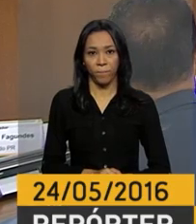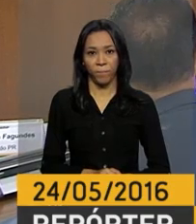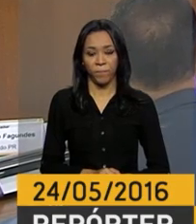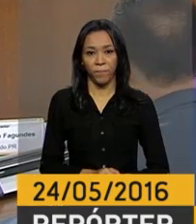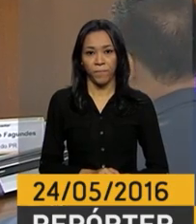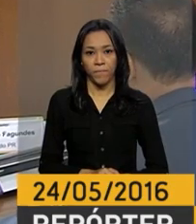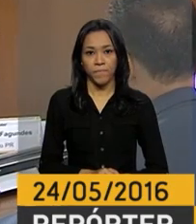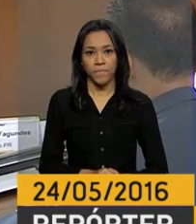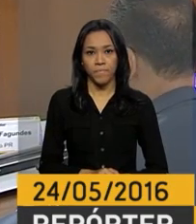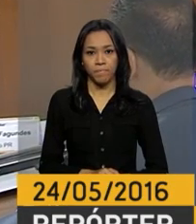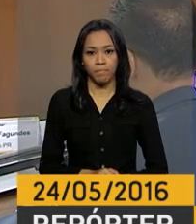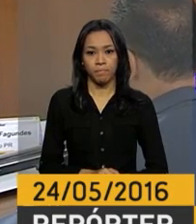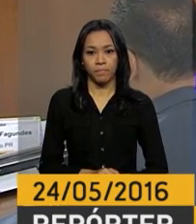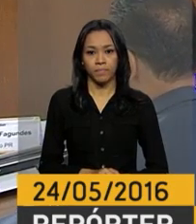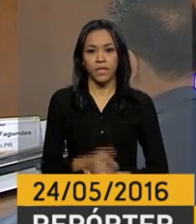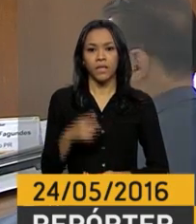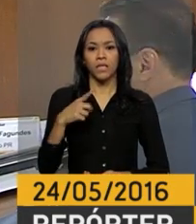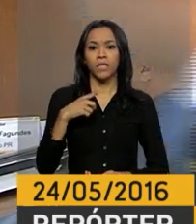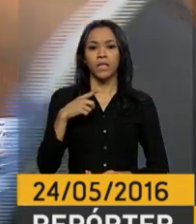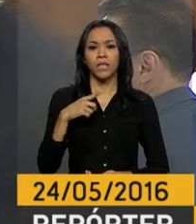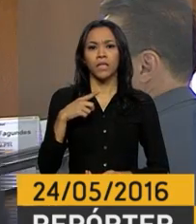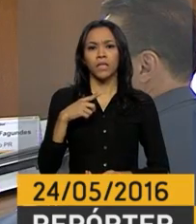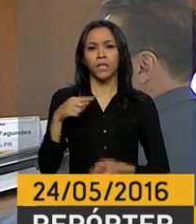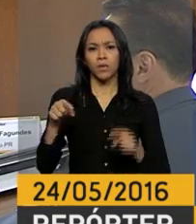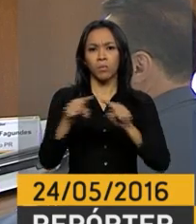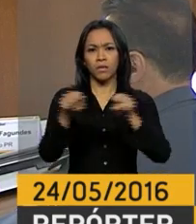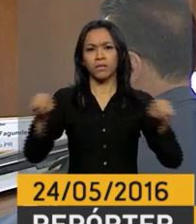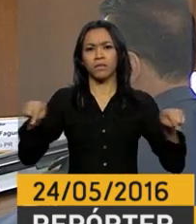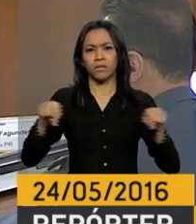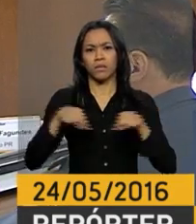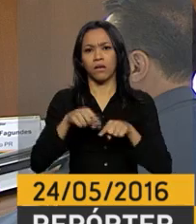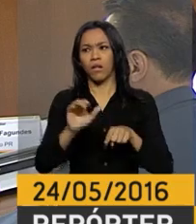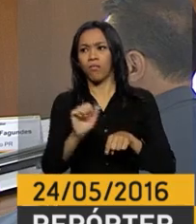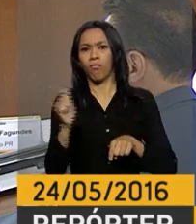É? Não, tem uma sala aí onde eles estão.